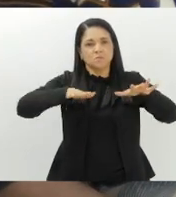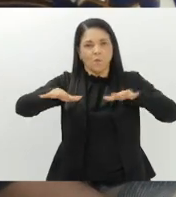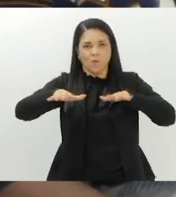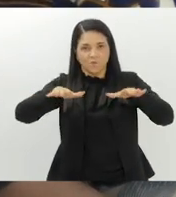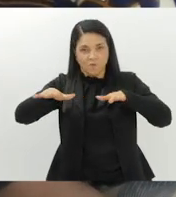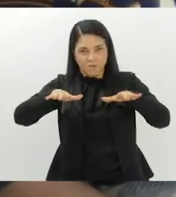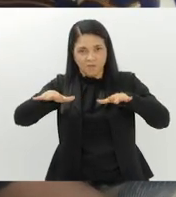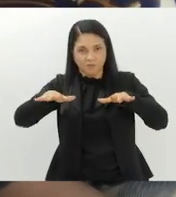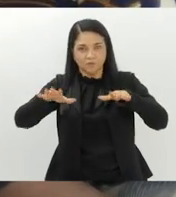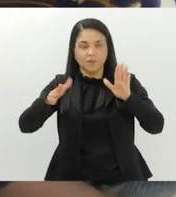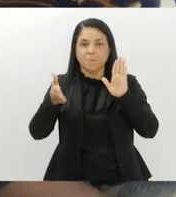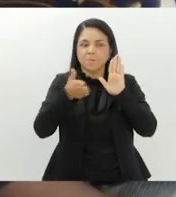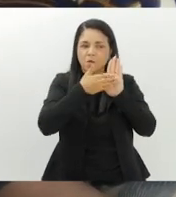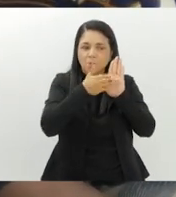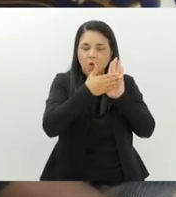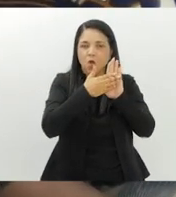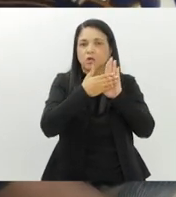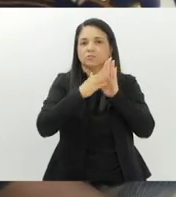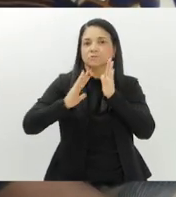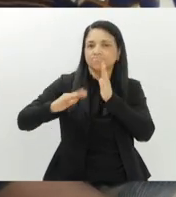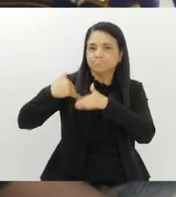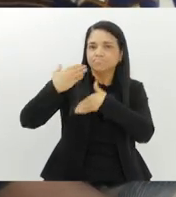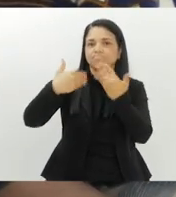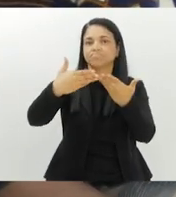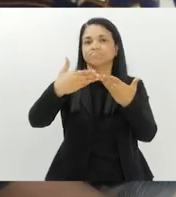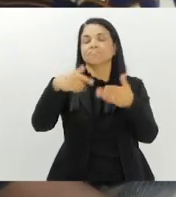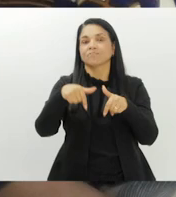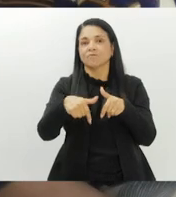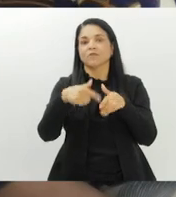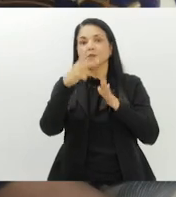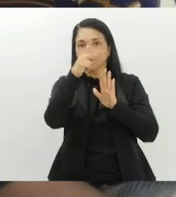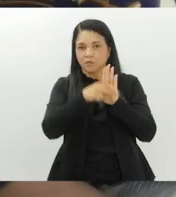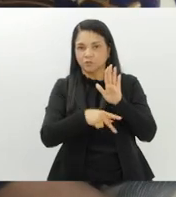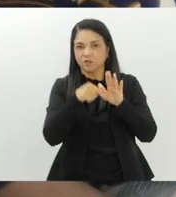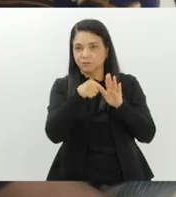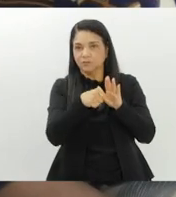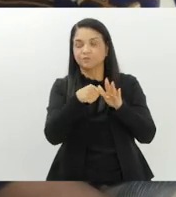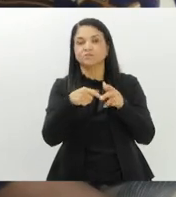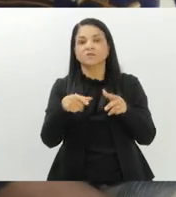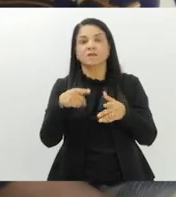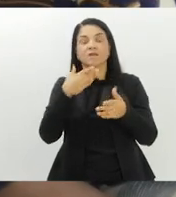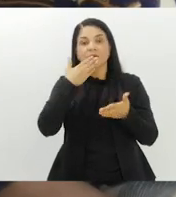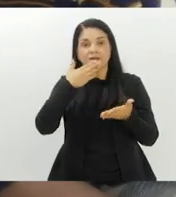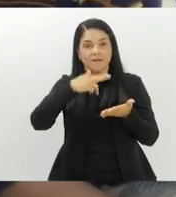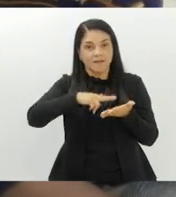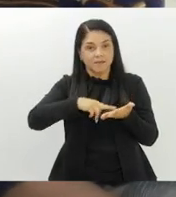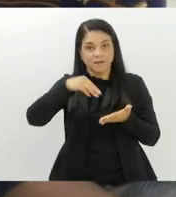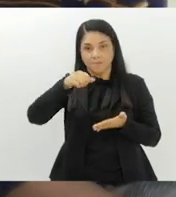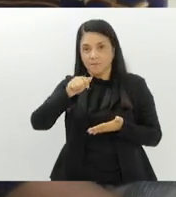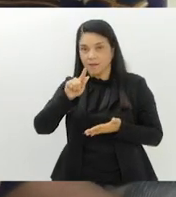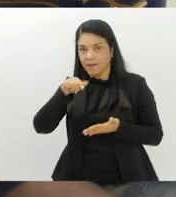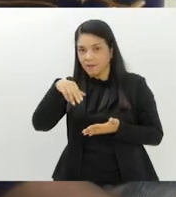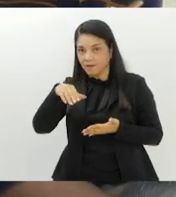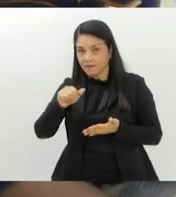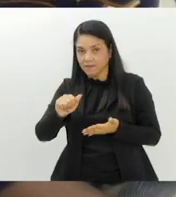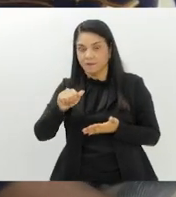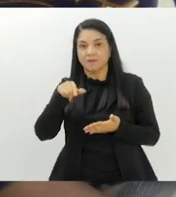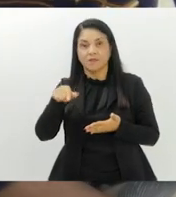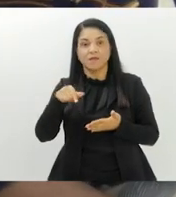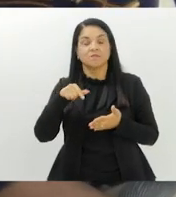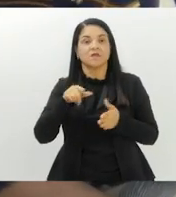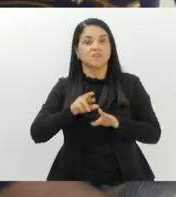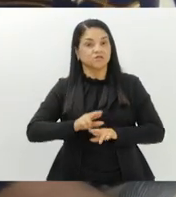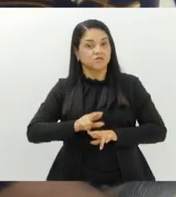compor essa proposta com ele. É importante salientar aqui que a Carta Magna da Umbanda, ela não é uma bíblia, não é um documento de regras da Umbanda, não é